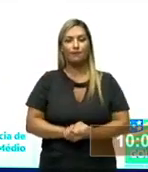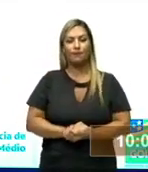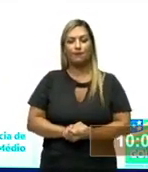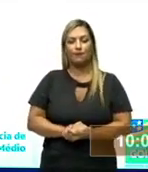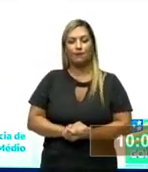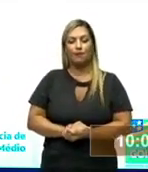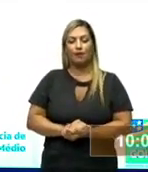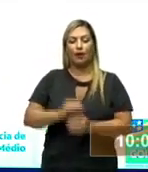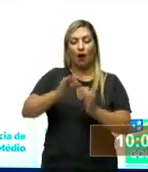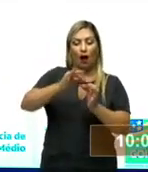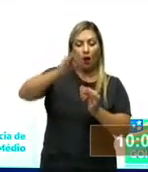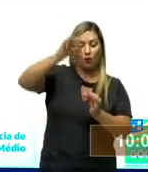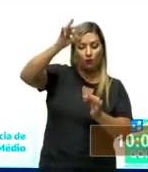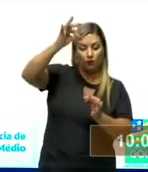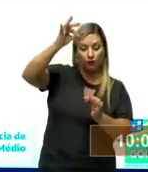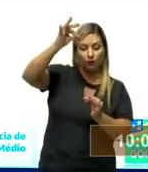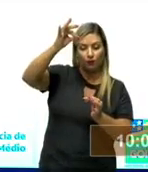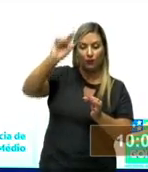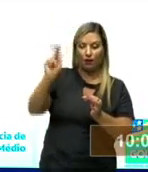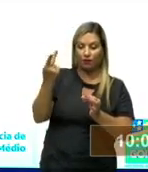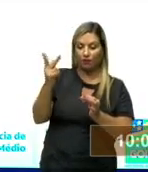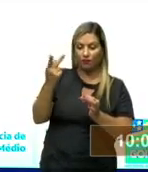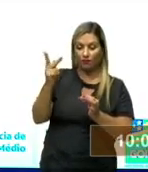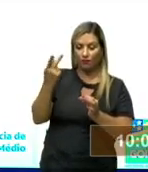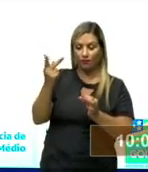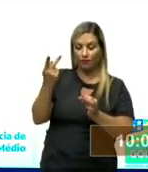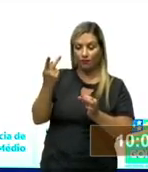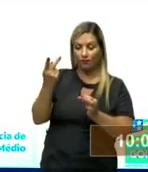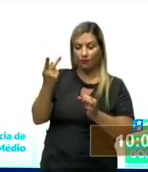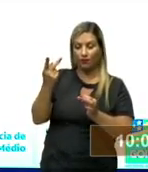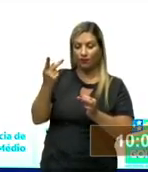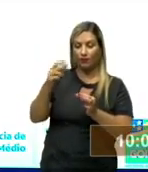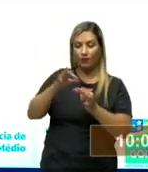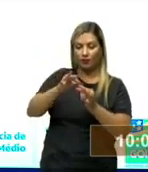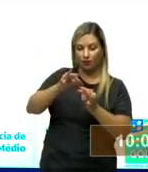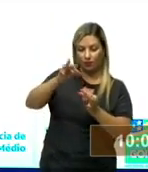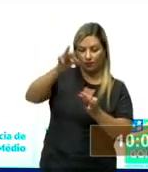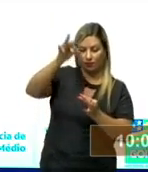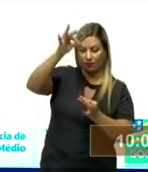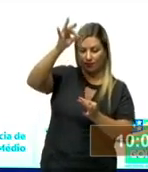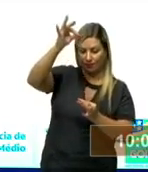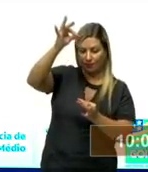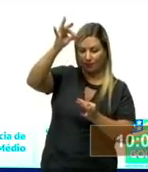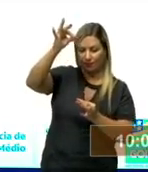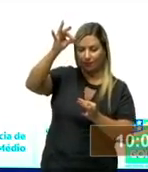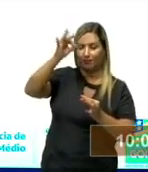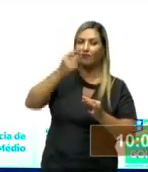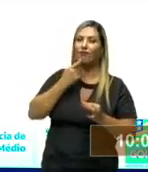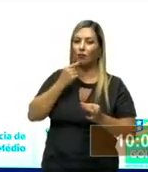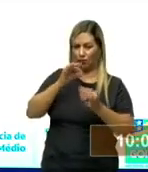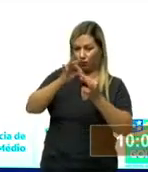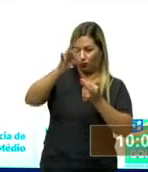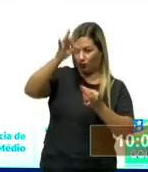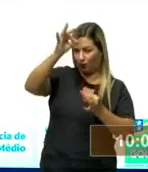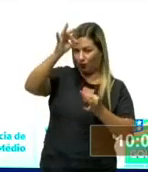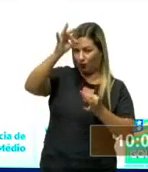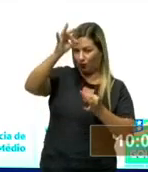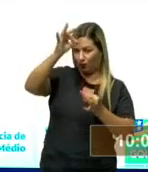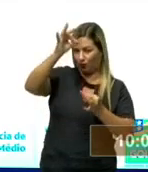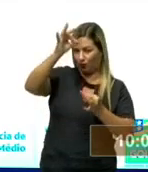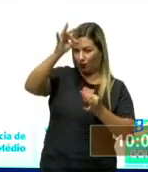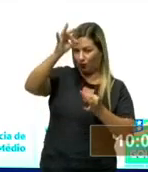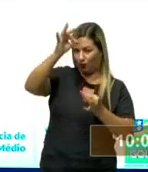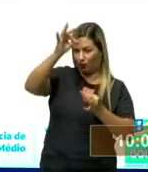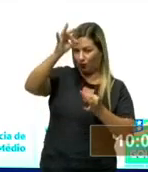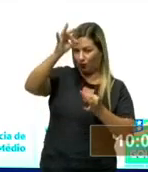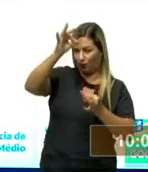a nossa altura é esse cara que olha é perpendicular e sai lado o vértice até no meio Zinho